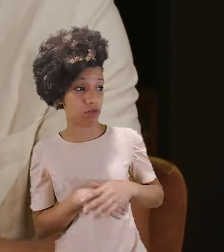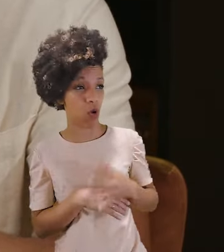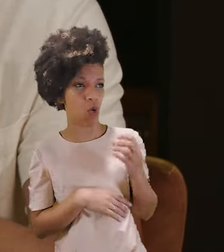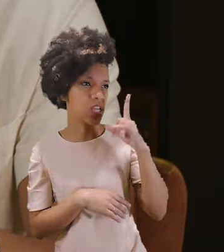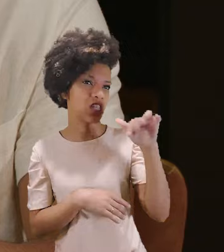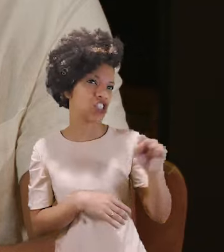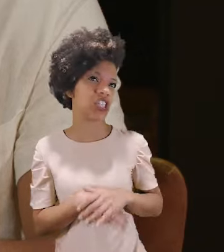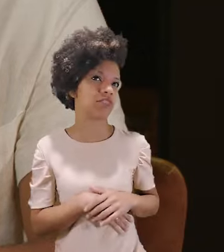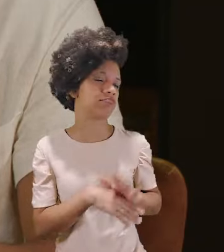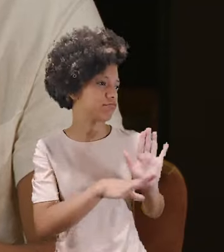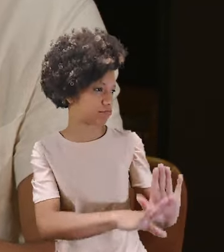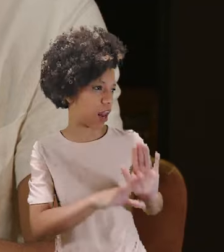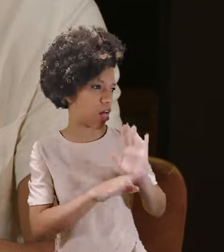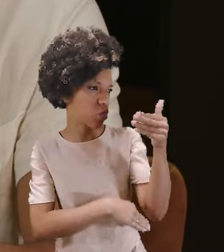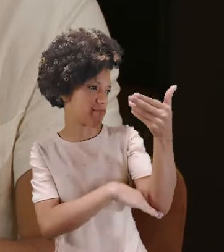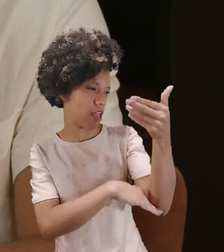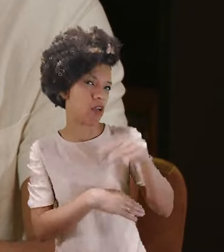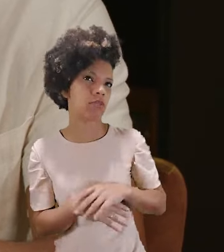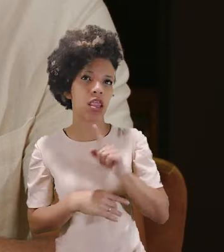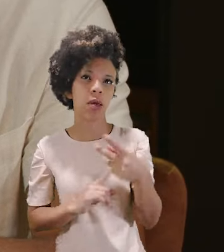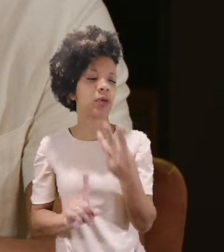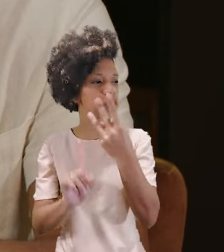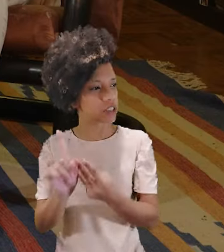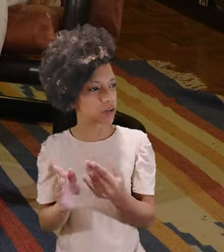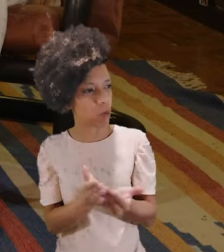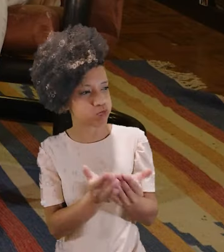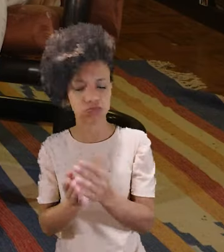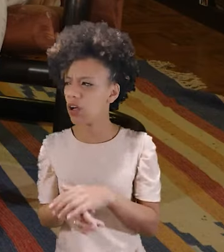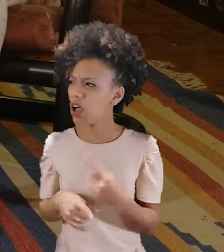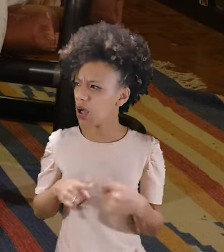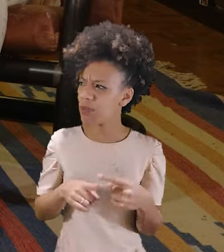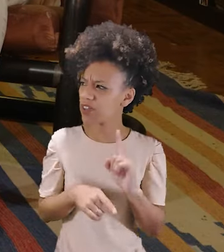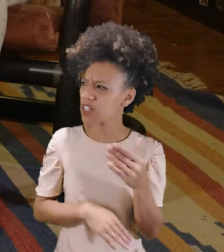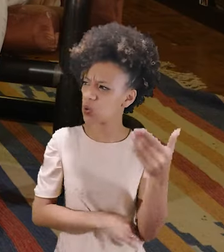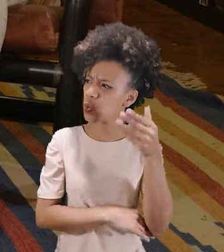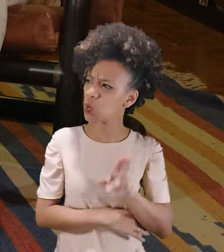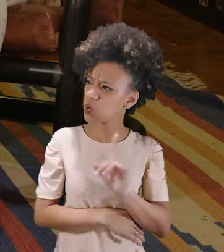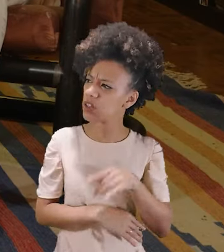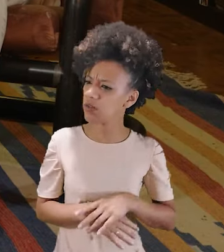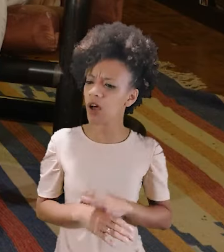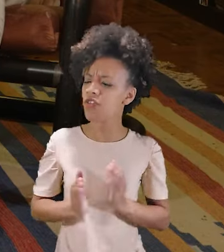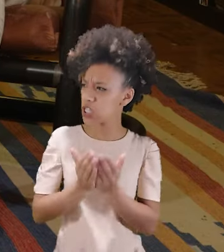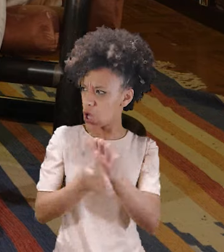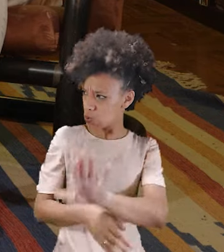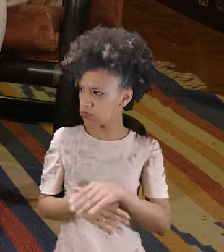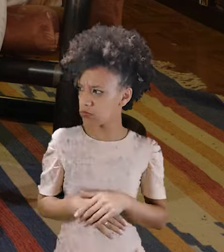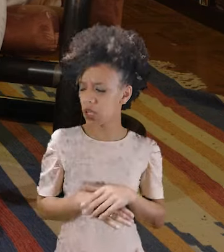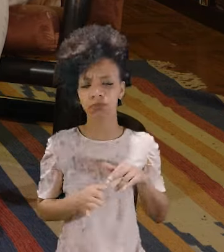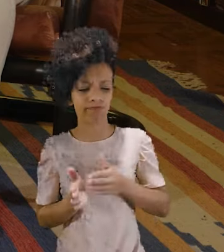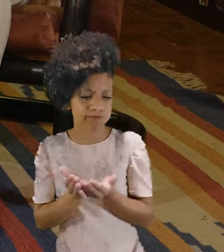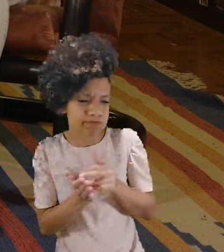às vezes dava errado eu ficava 30 dias no hotel aí depois mais três meses a Bordo é pedindo muito não fica em uma tela também no porto e fica bom na vida